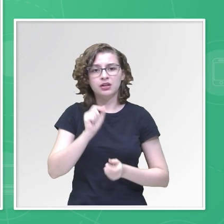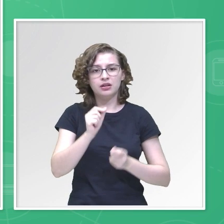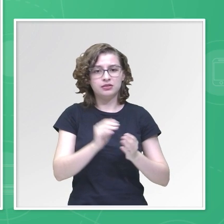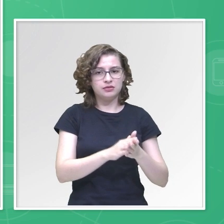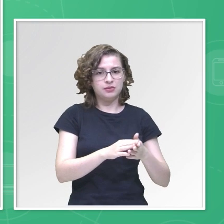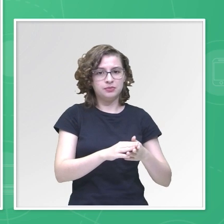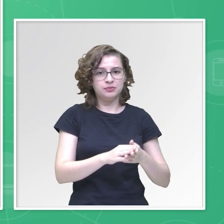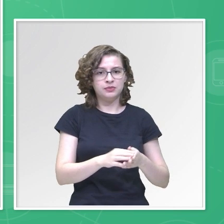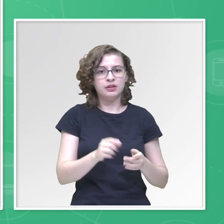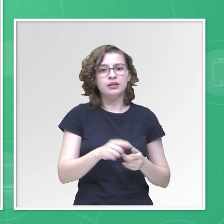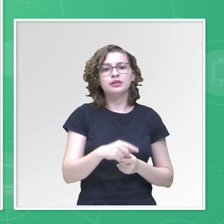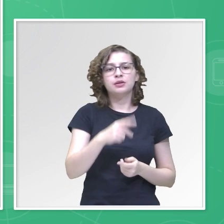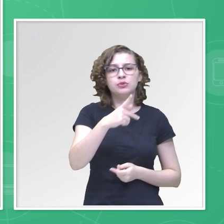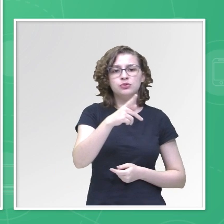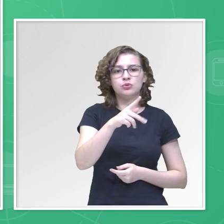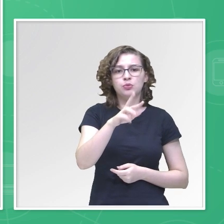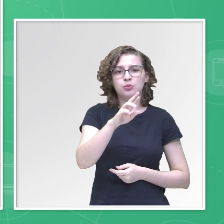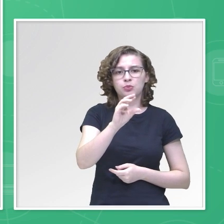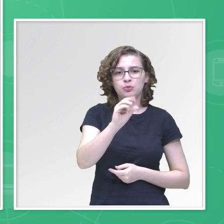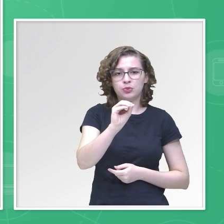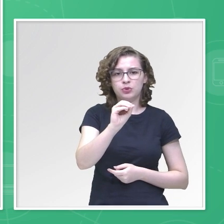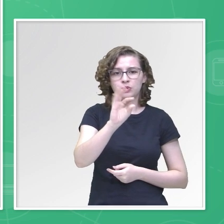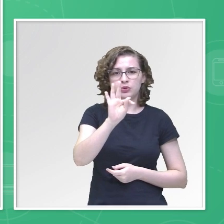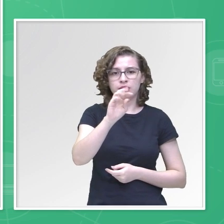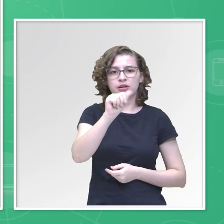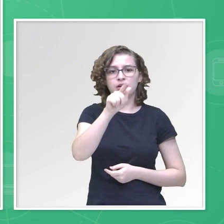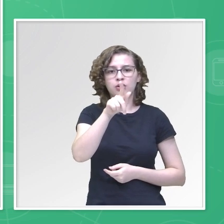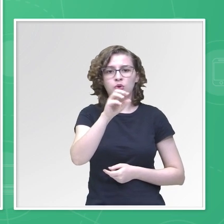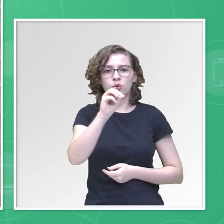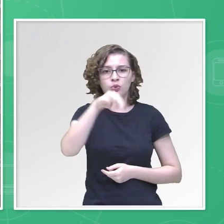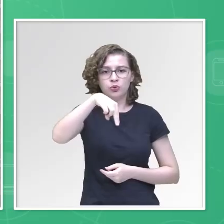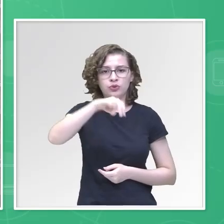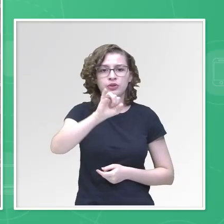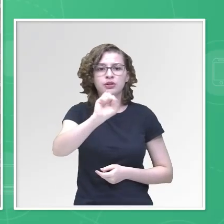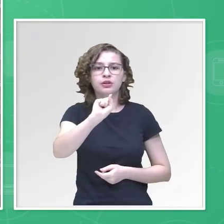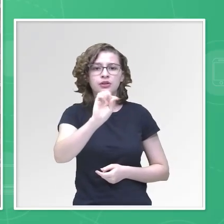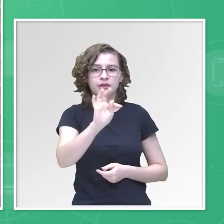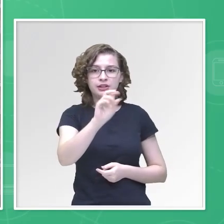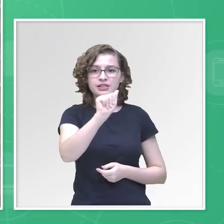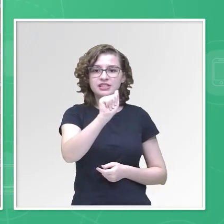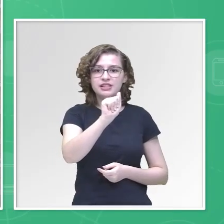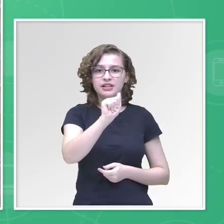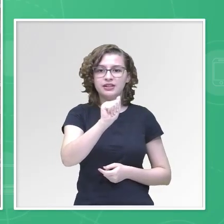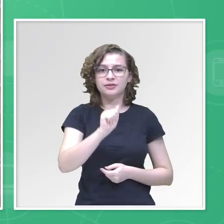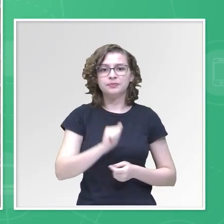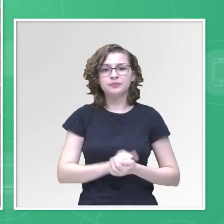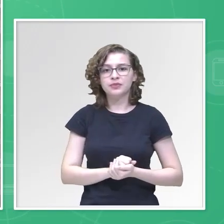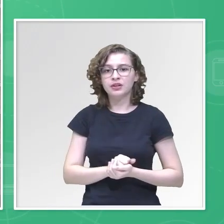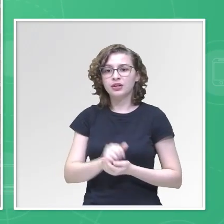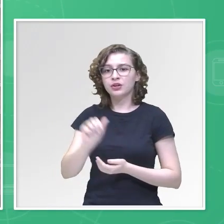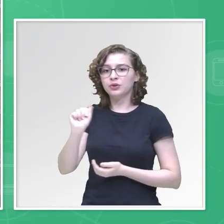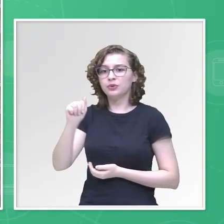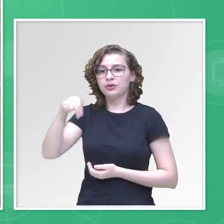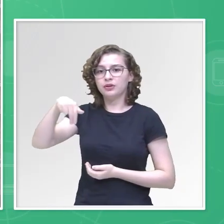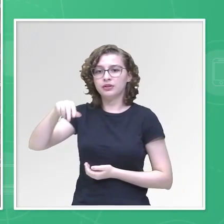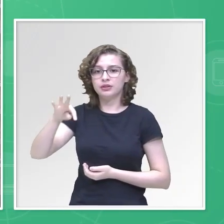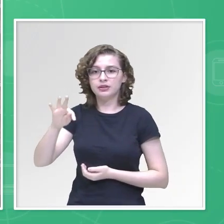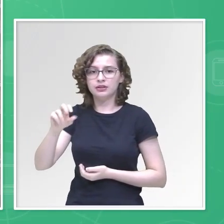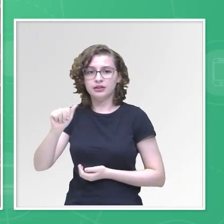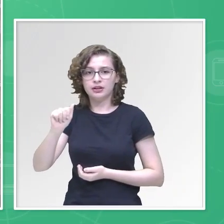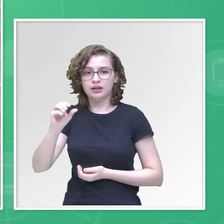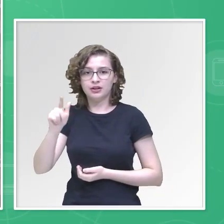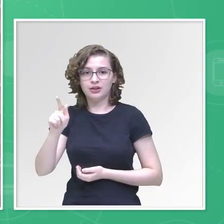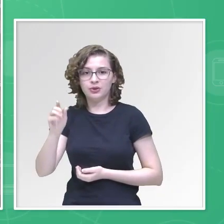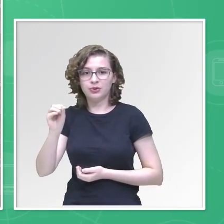dividem protagonista e antagonista o protagonista é o herói e o antagonista é um